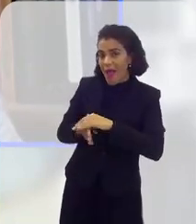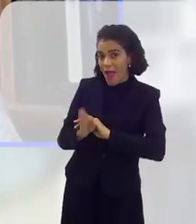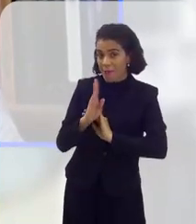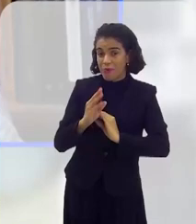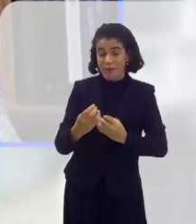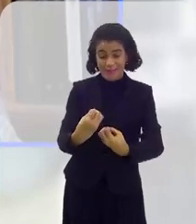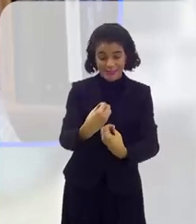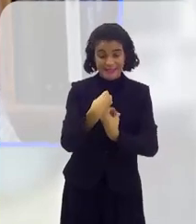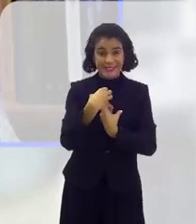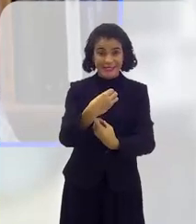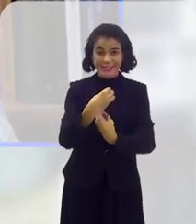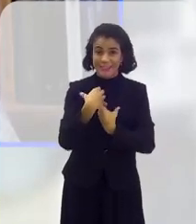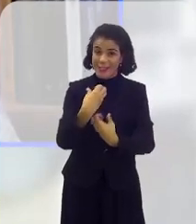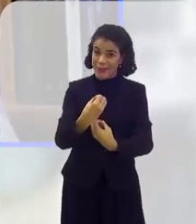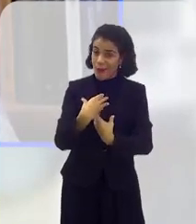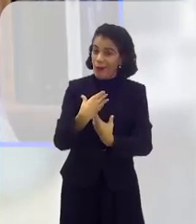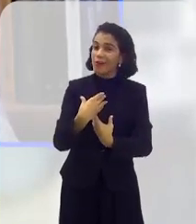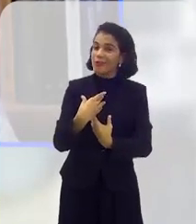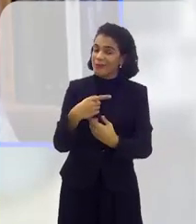mudança de hábito e